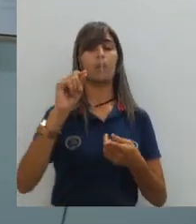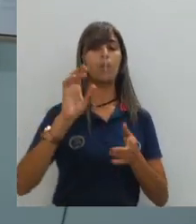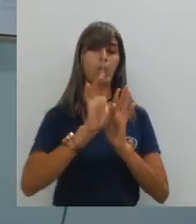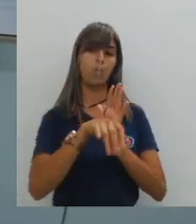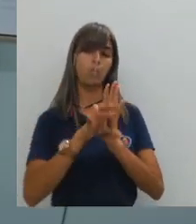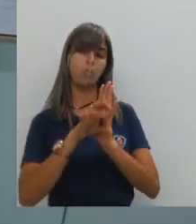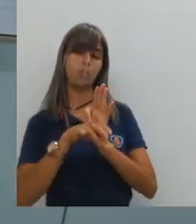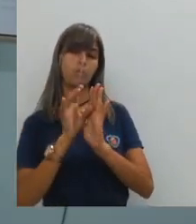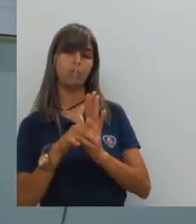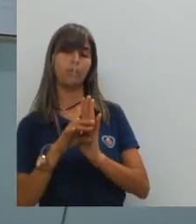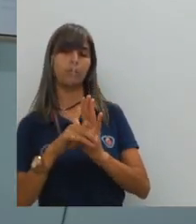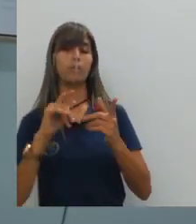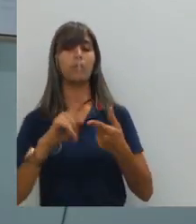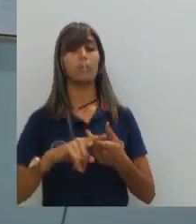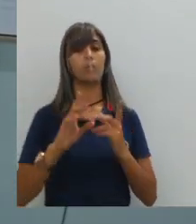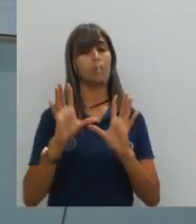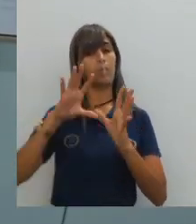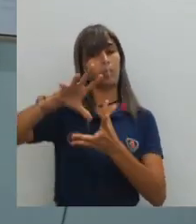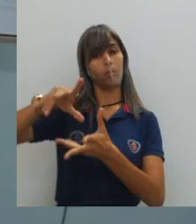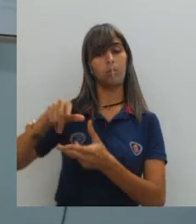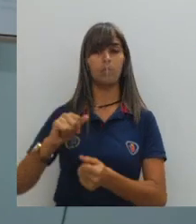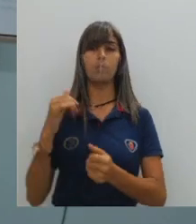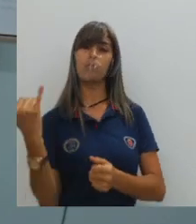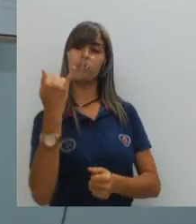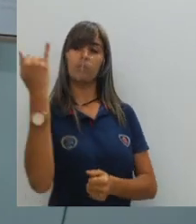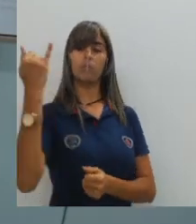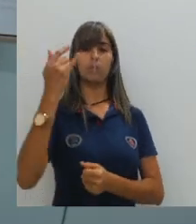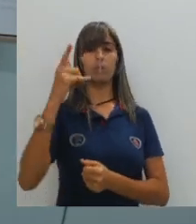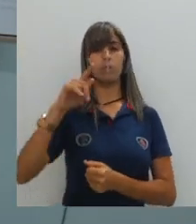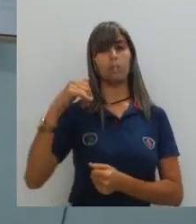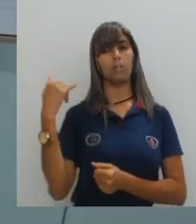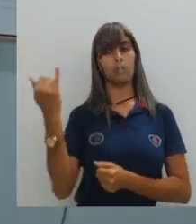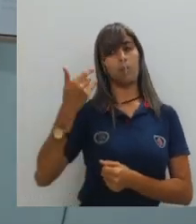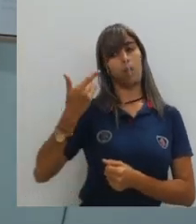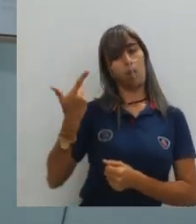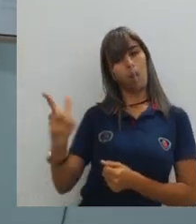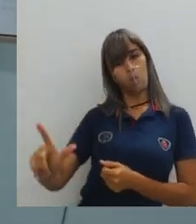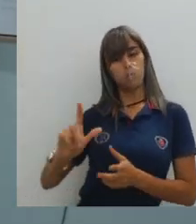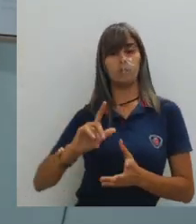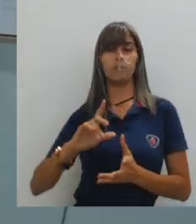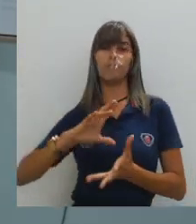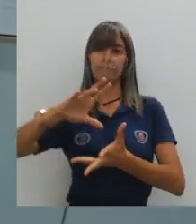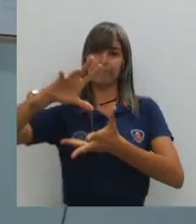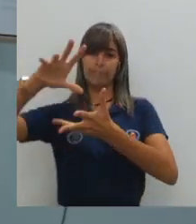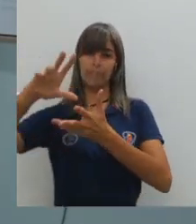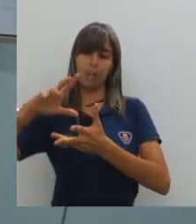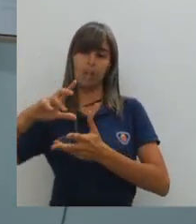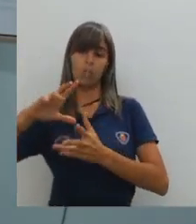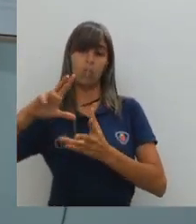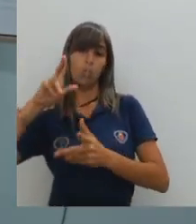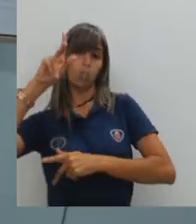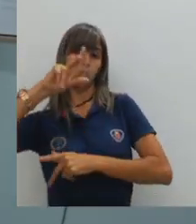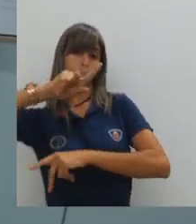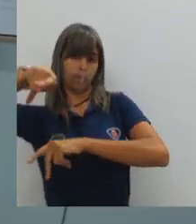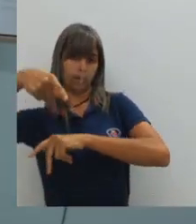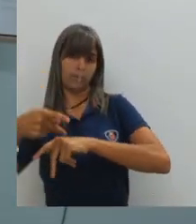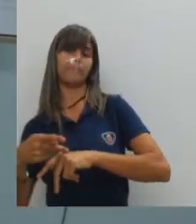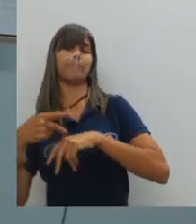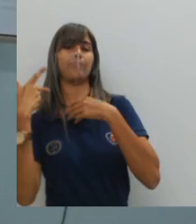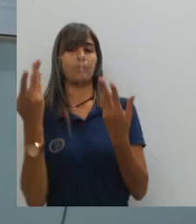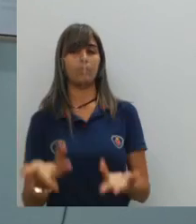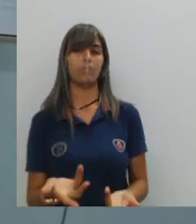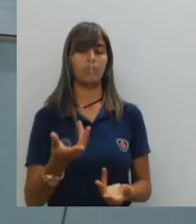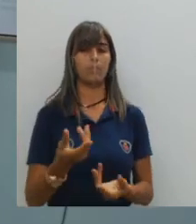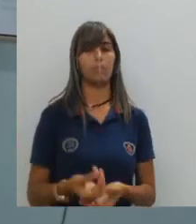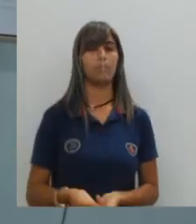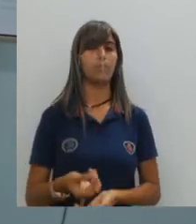conceito de que uma nação ela é mais importante do que a outra. Então esse conceito ele se dá a partir do que ele fala ali, de sua